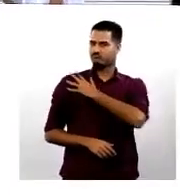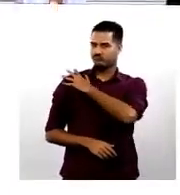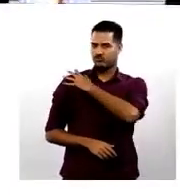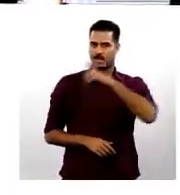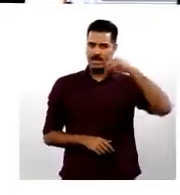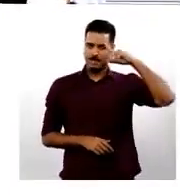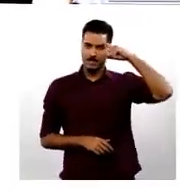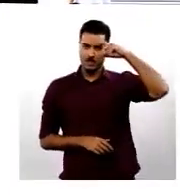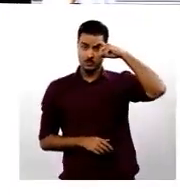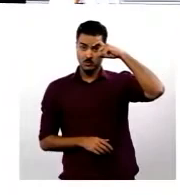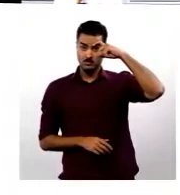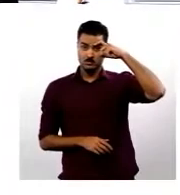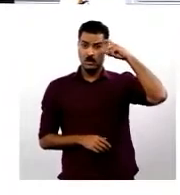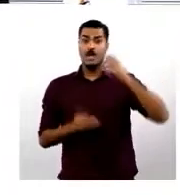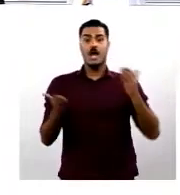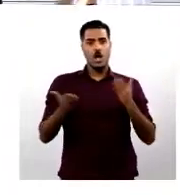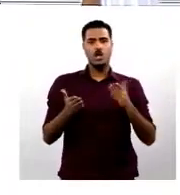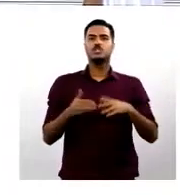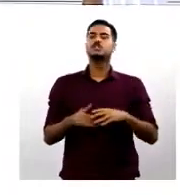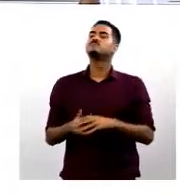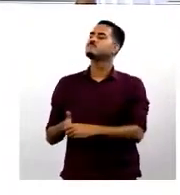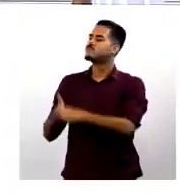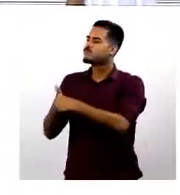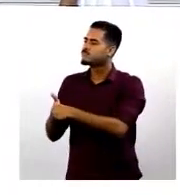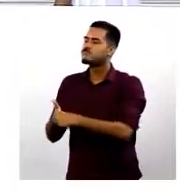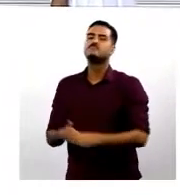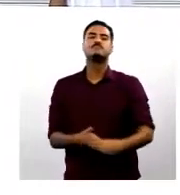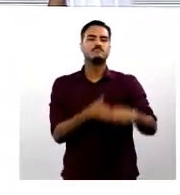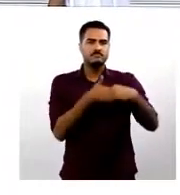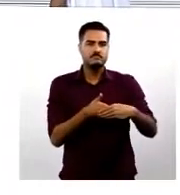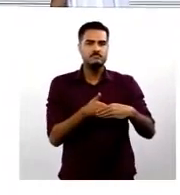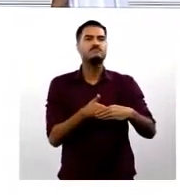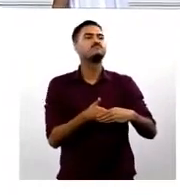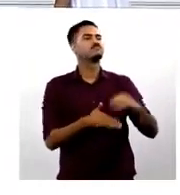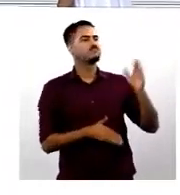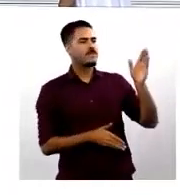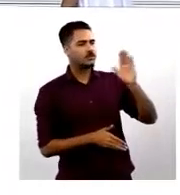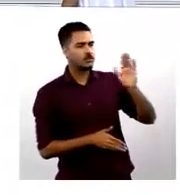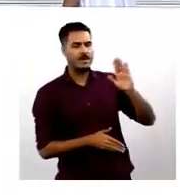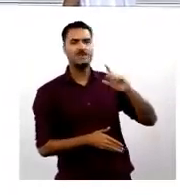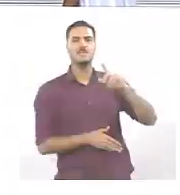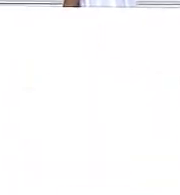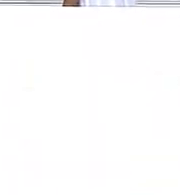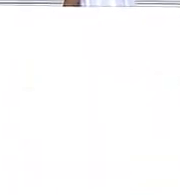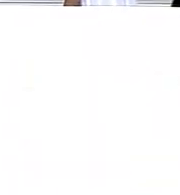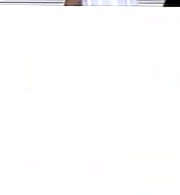Mourão, despedem-se do presidente Michel Temer.